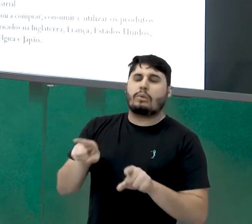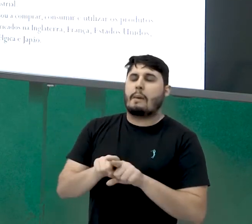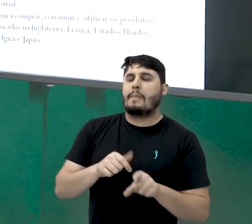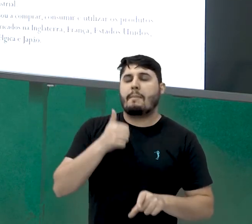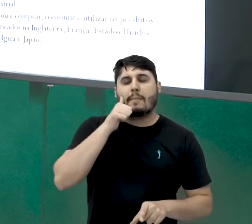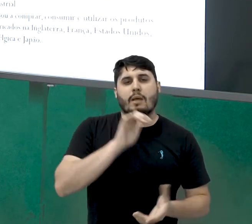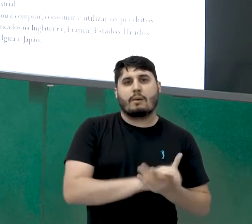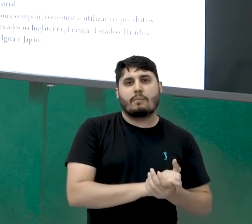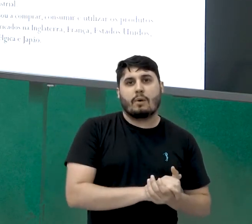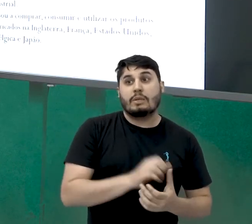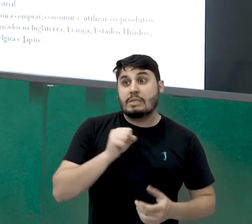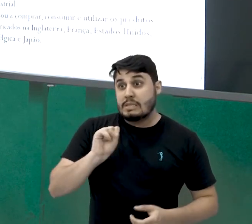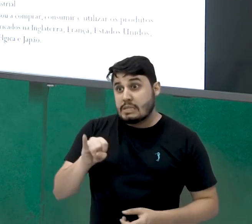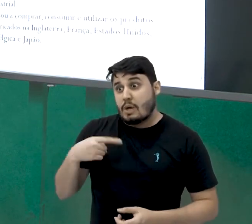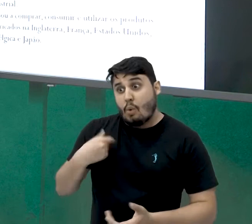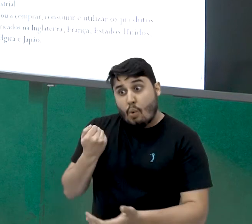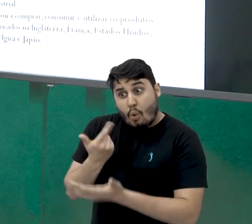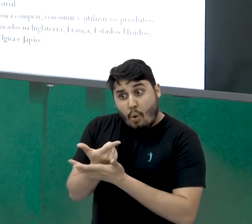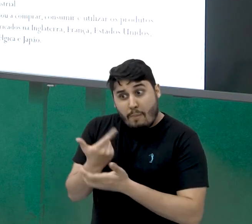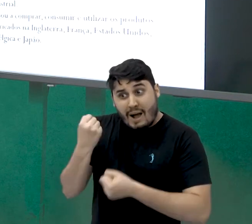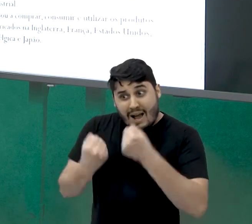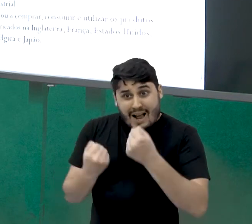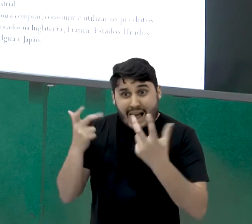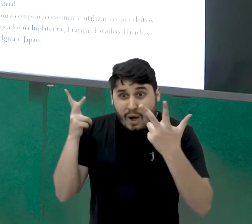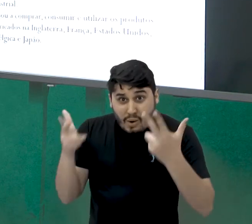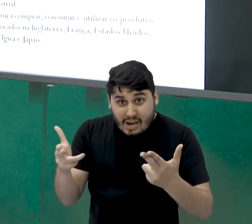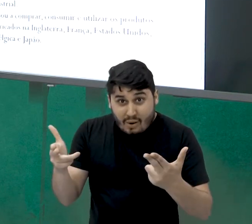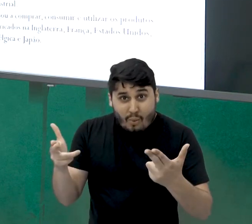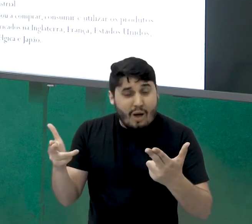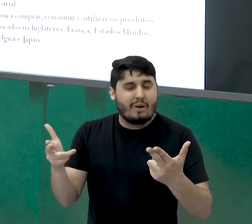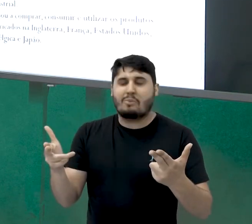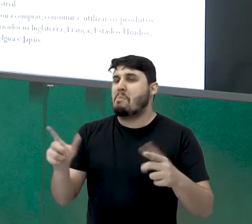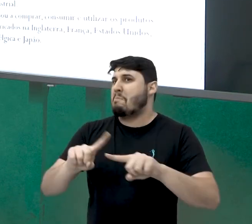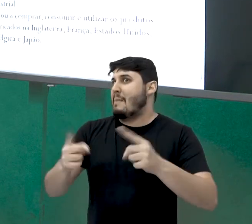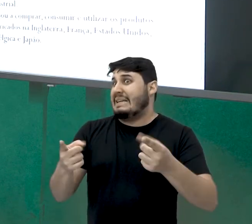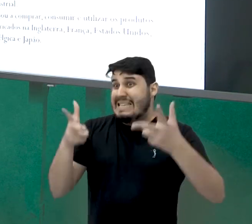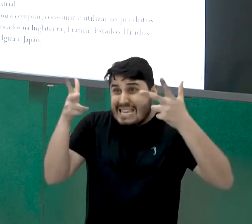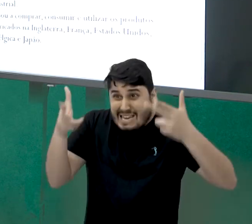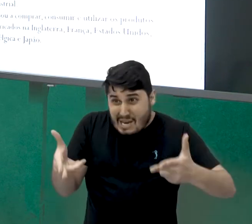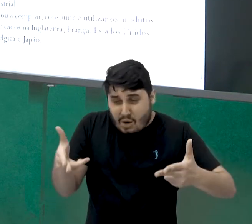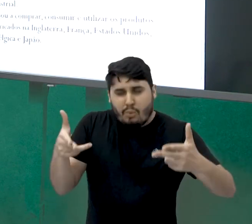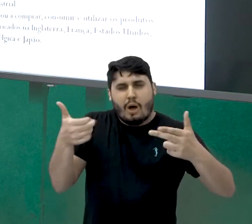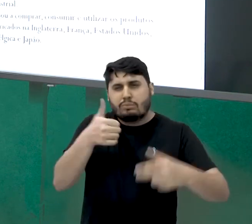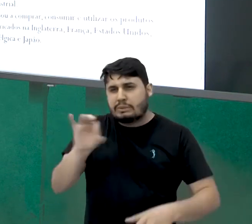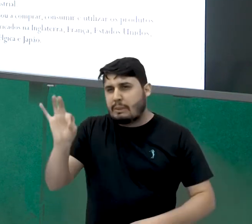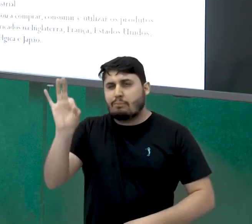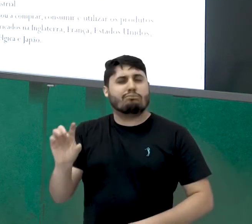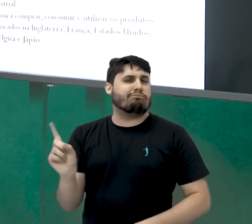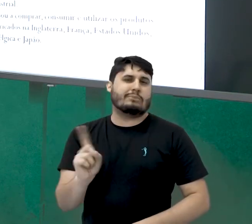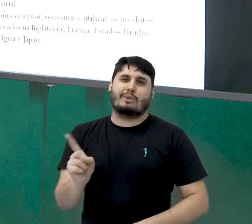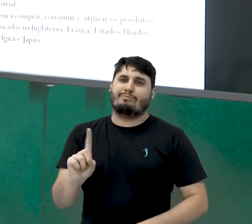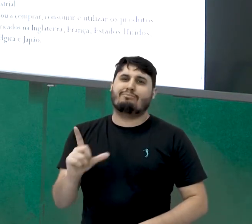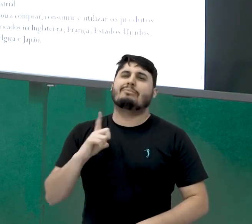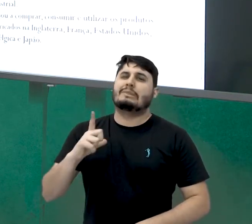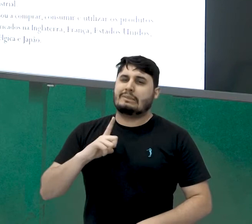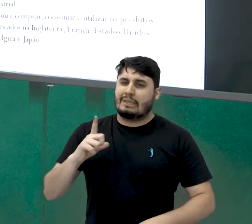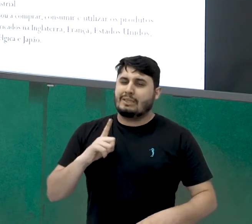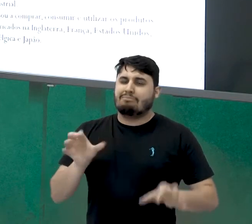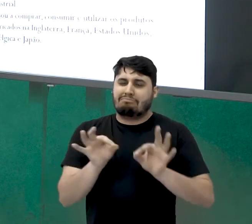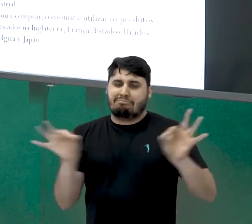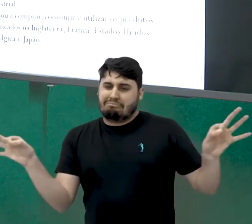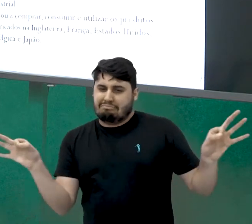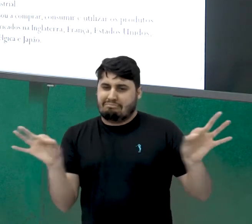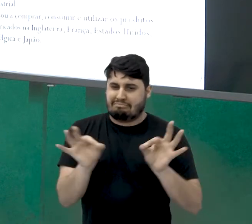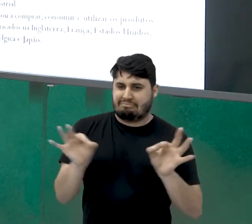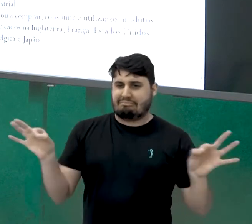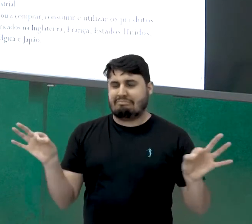sairiam hermeticamente iguais. Ia sair alguns centímetros maior aqui e outros centímetros menor ali. Por quê? Porque não